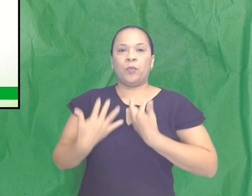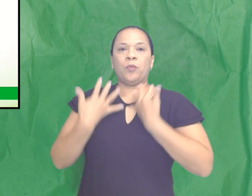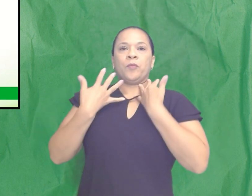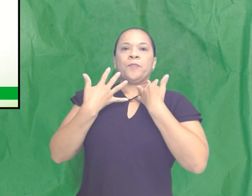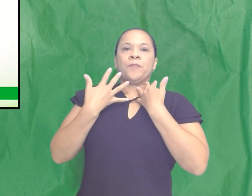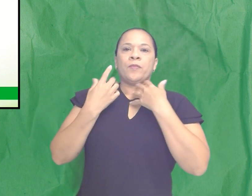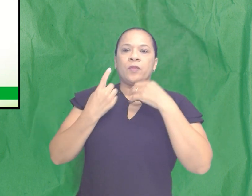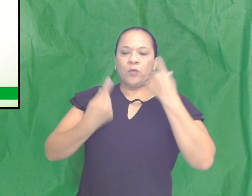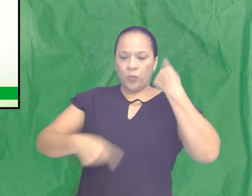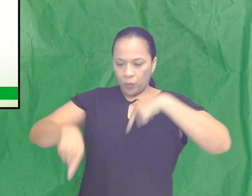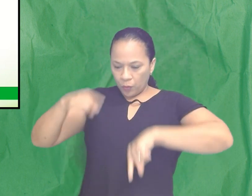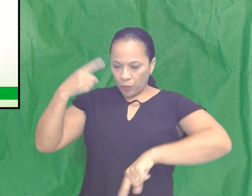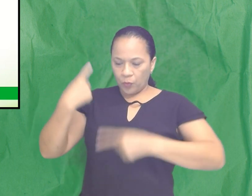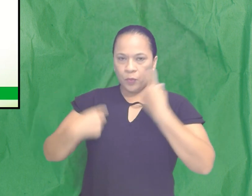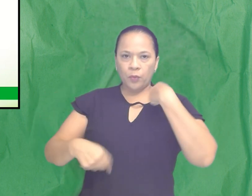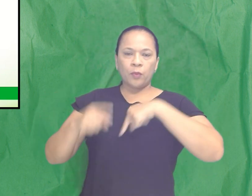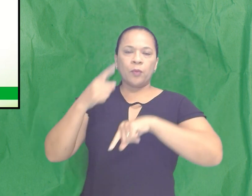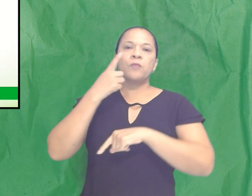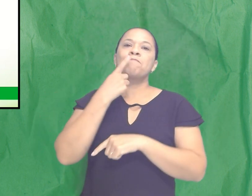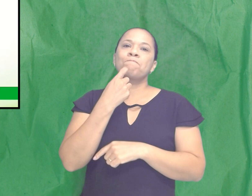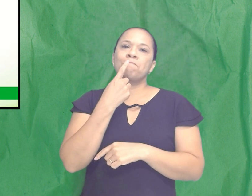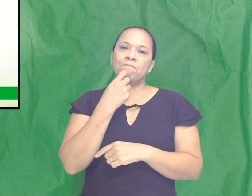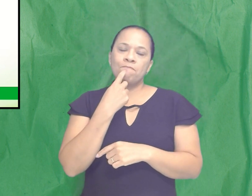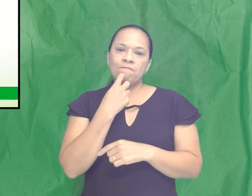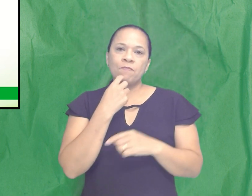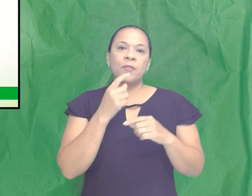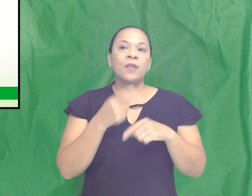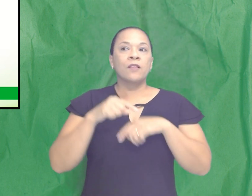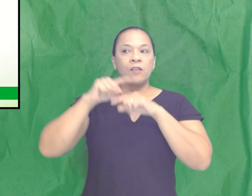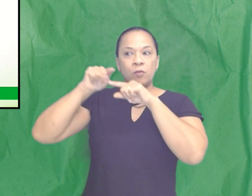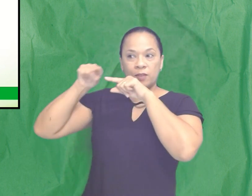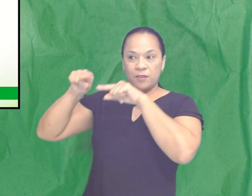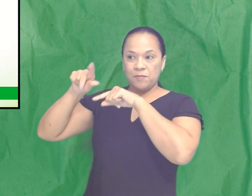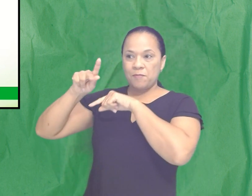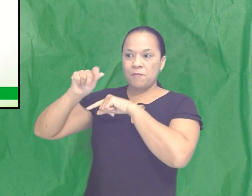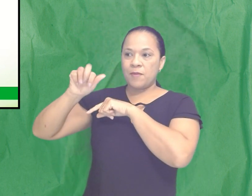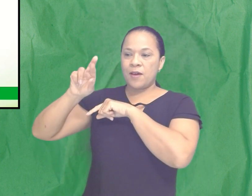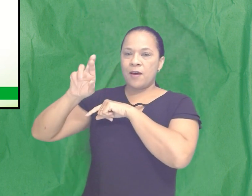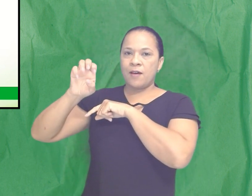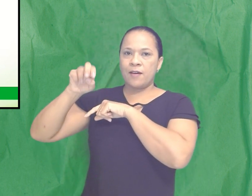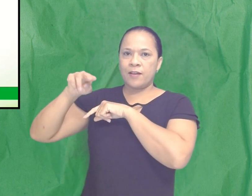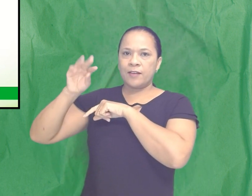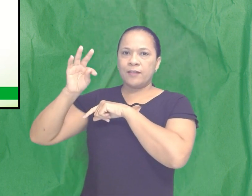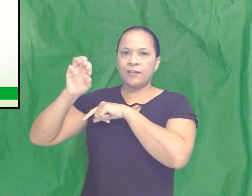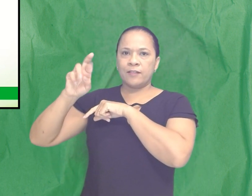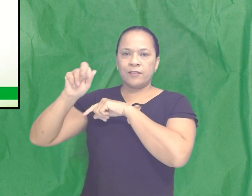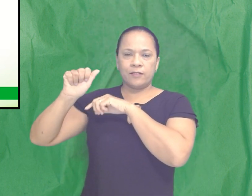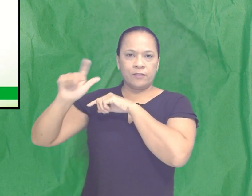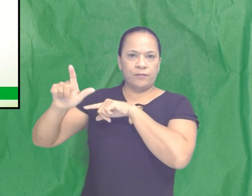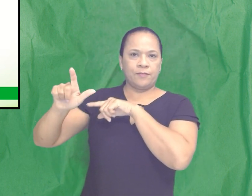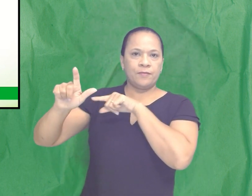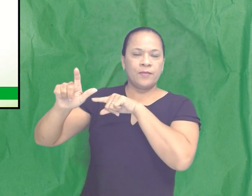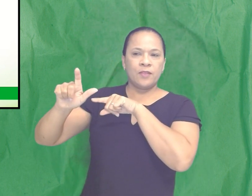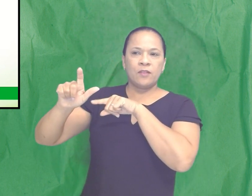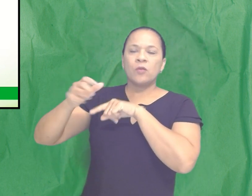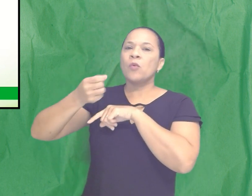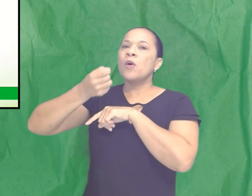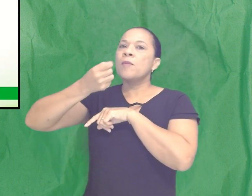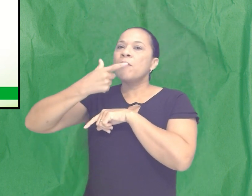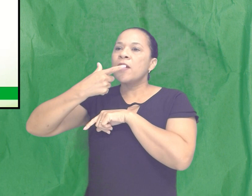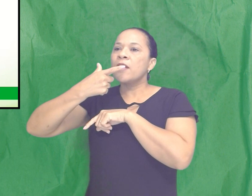sanguínea. Já a via parenteral, o fármaco ele não sofre esse processo